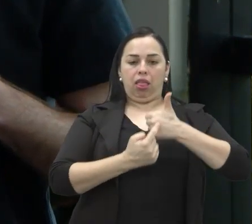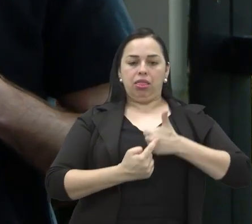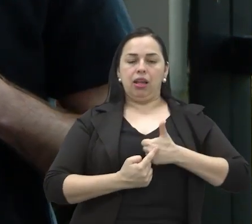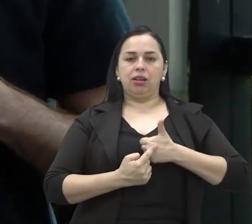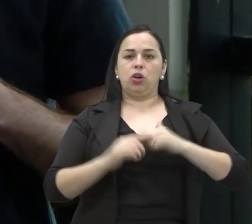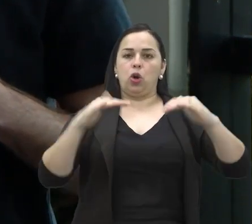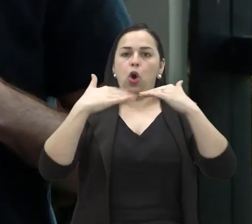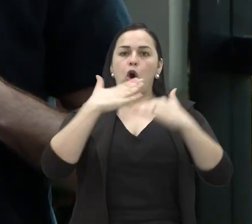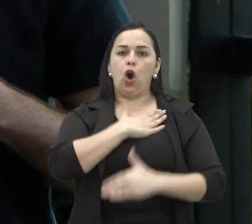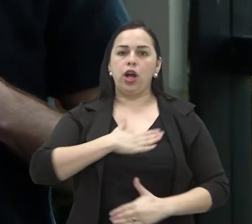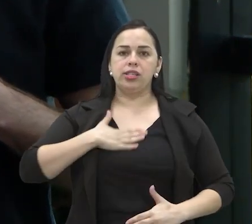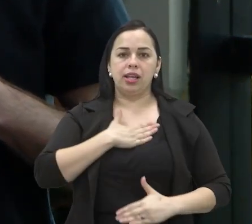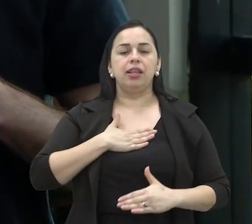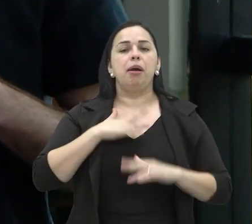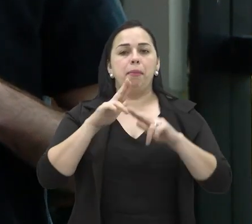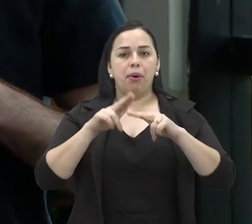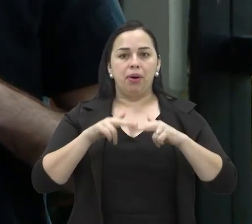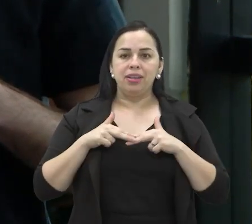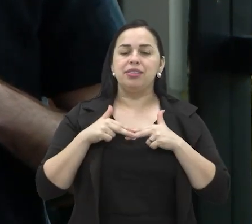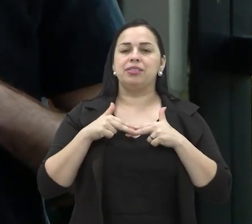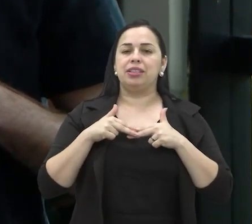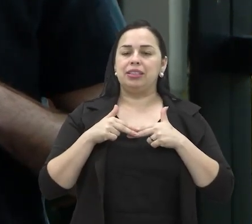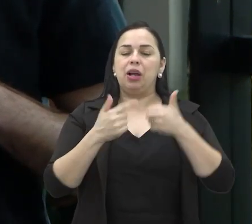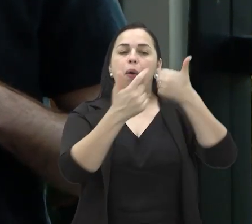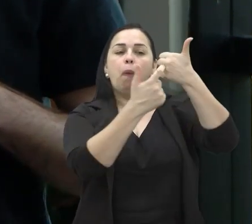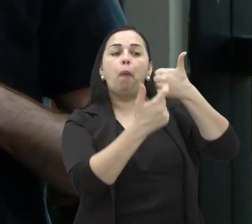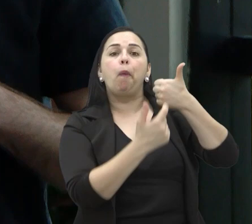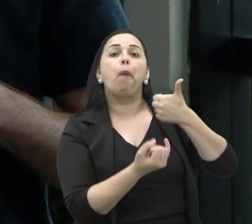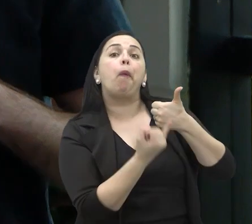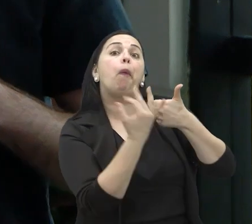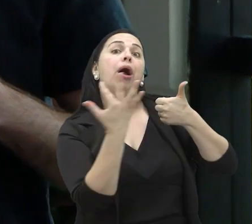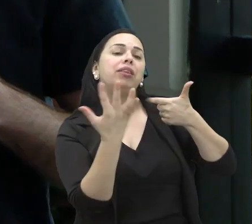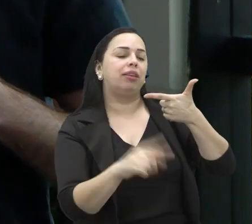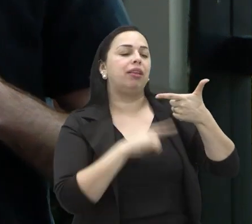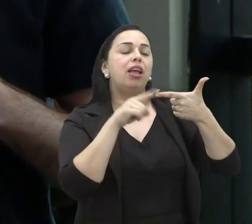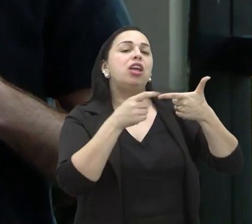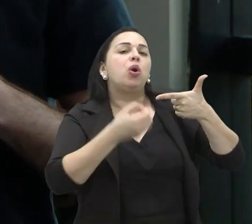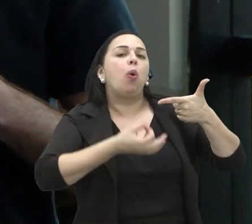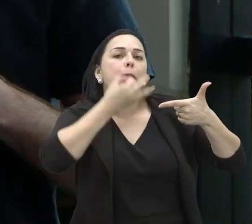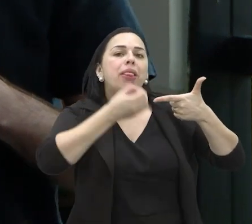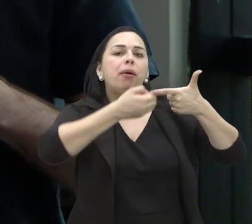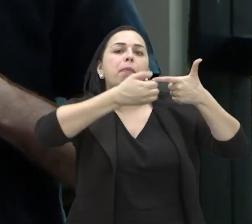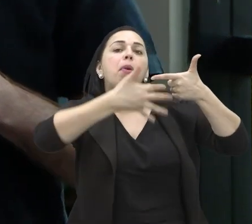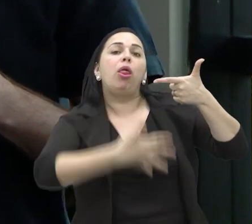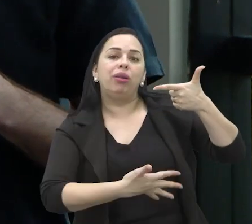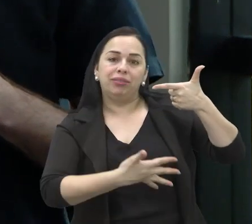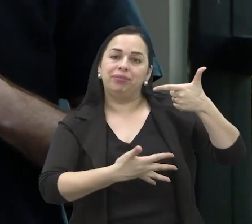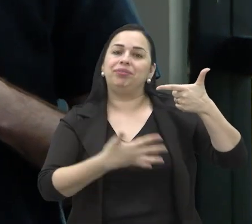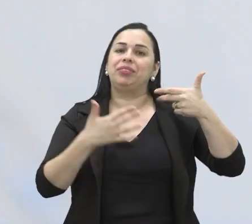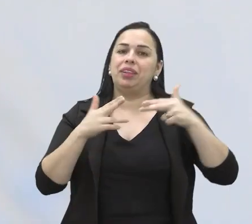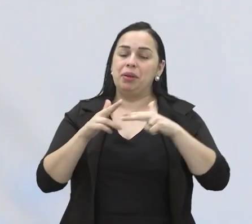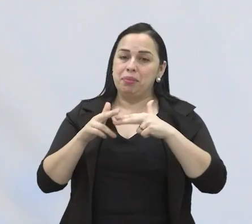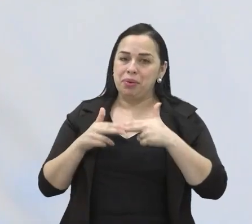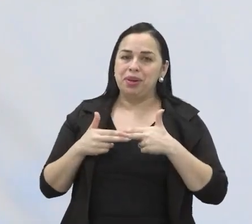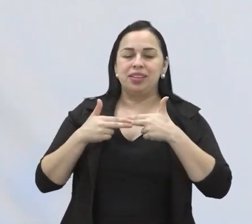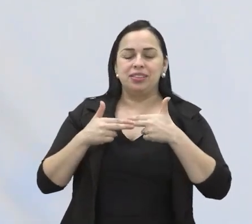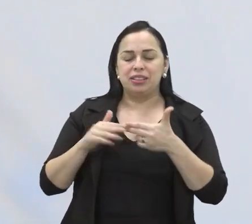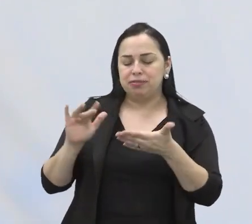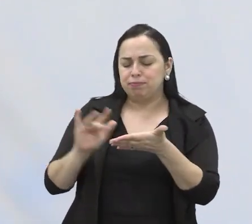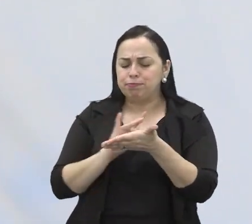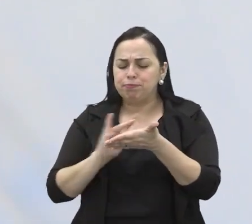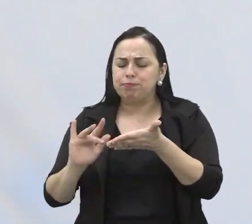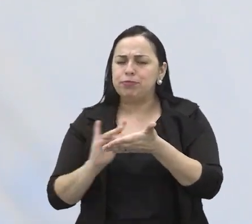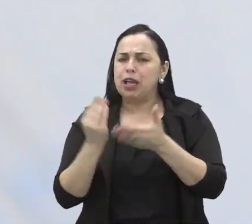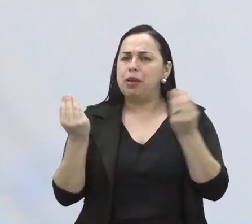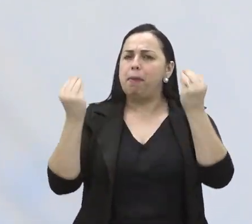entrevistados admitem que a autoestima está atrelada ao número de curtidas e comentários que recebem nas postagens. Essa